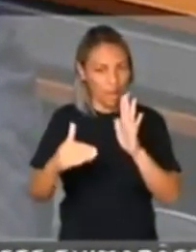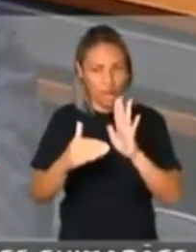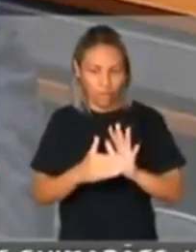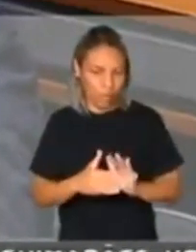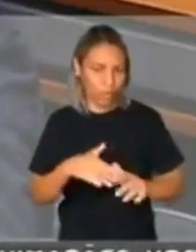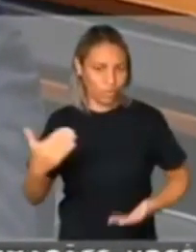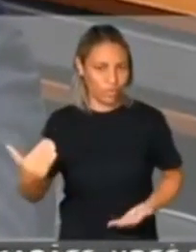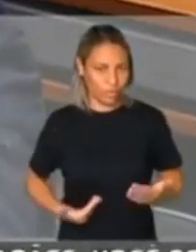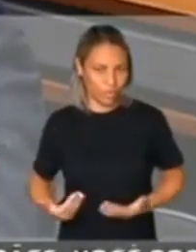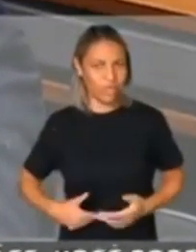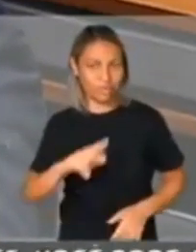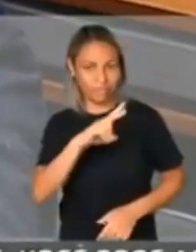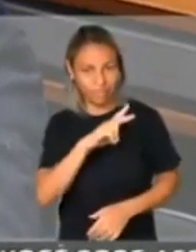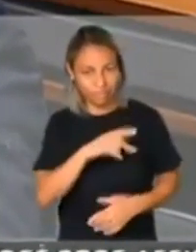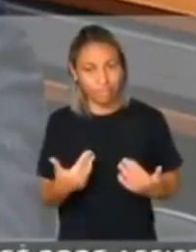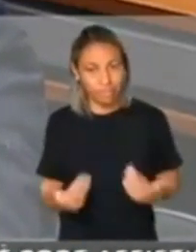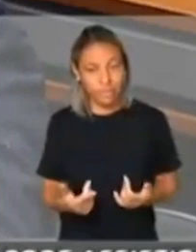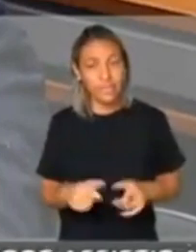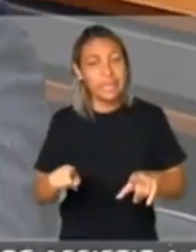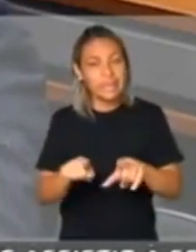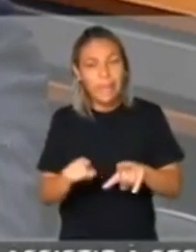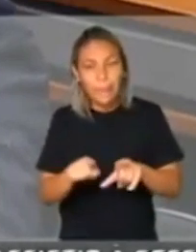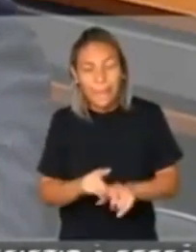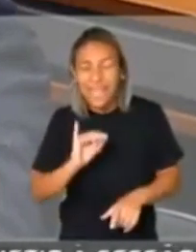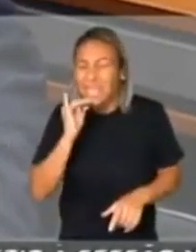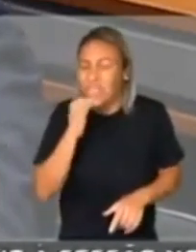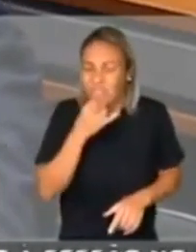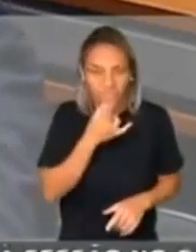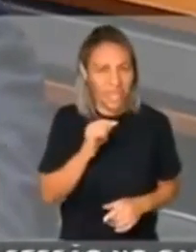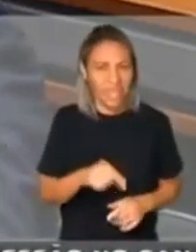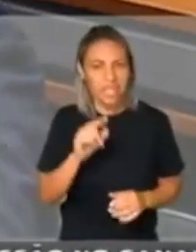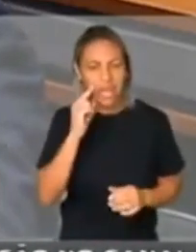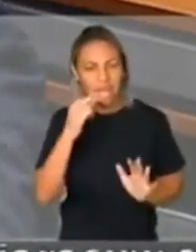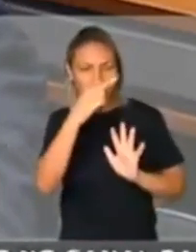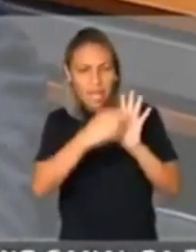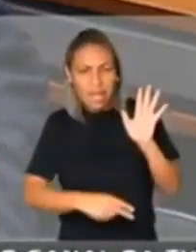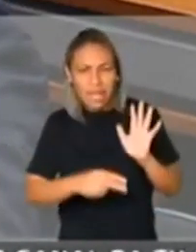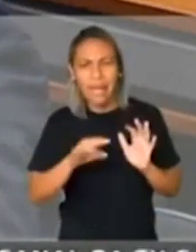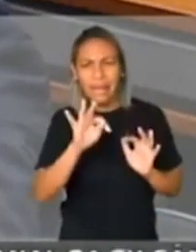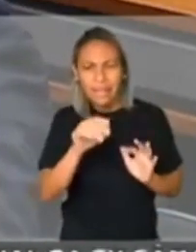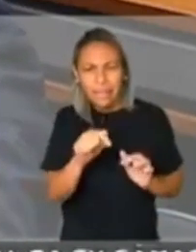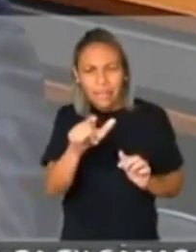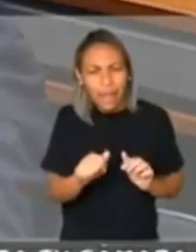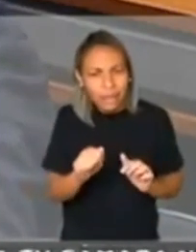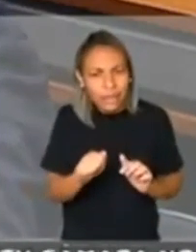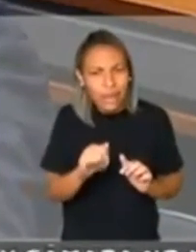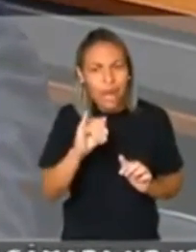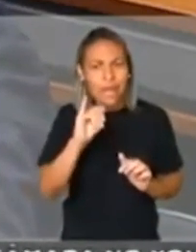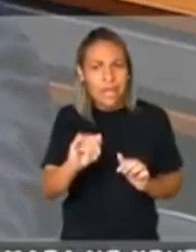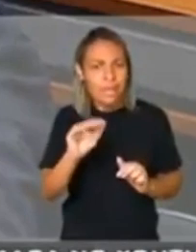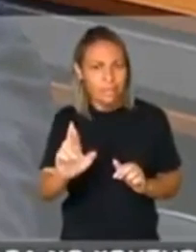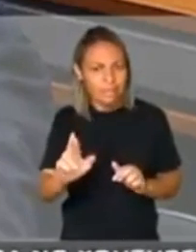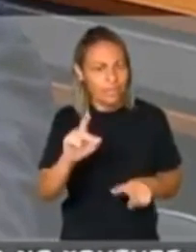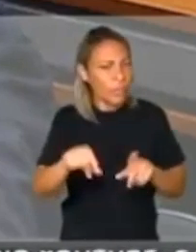iniciativa privada, né? Ouvi aqui também, tive a infelicidade de ouvir uma taxação de imposto de renda, né? Eu não sei